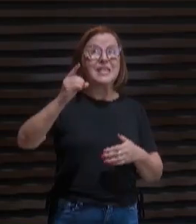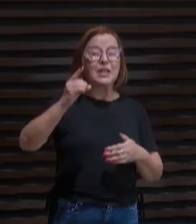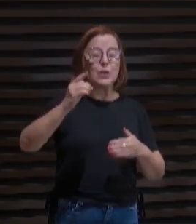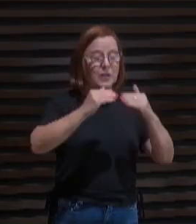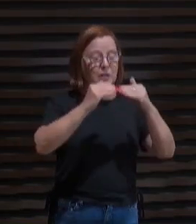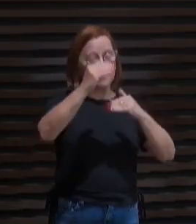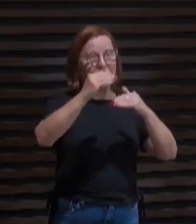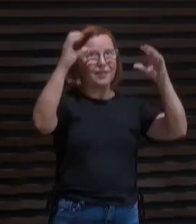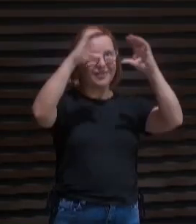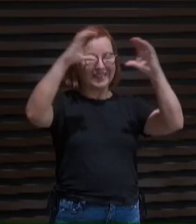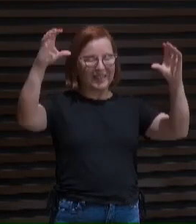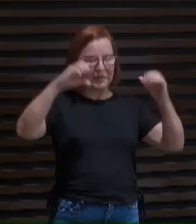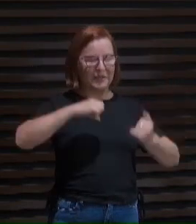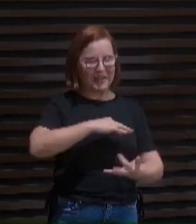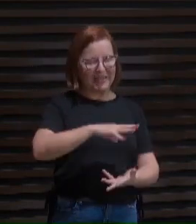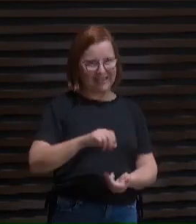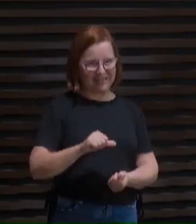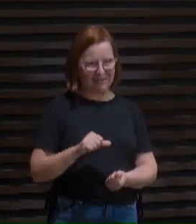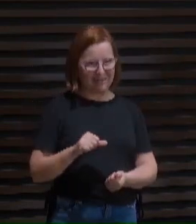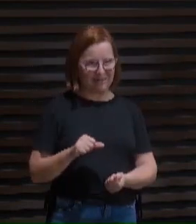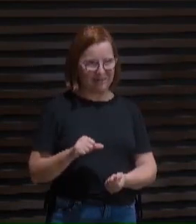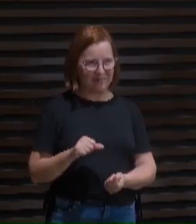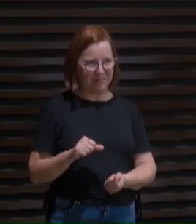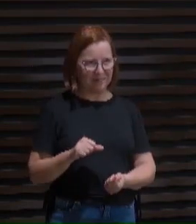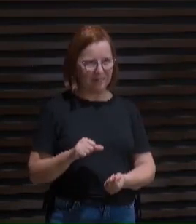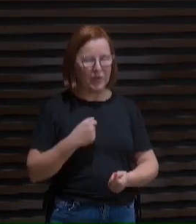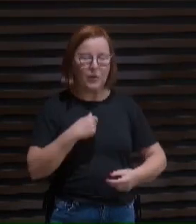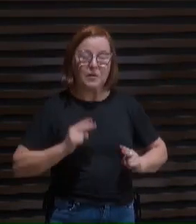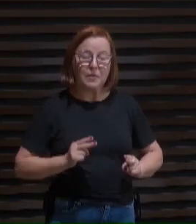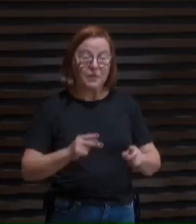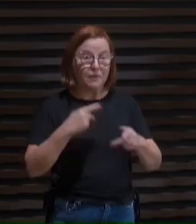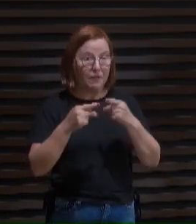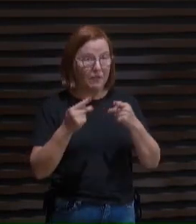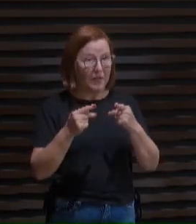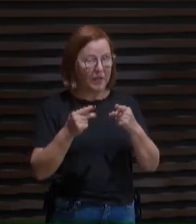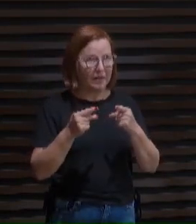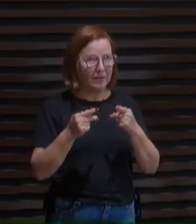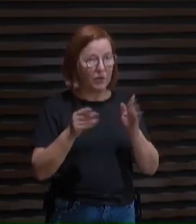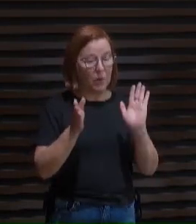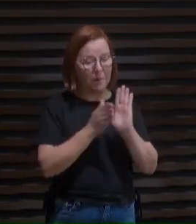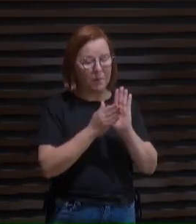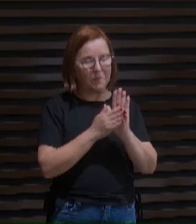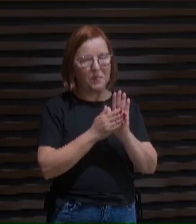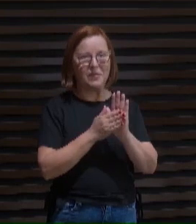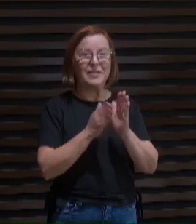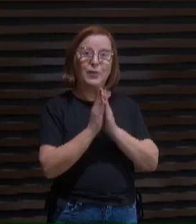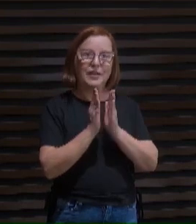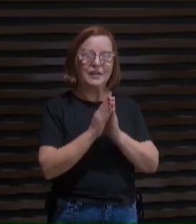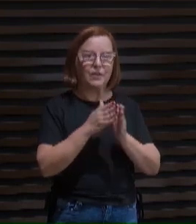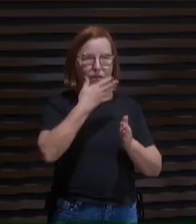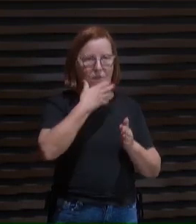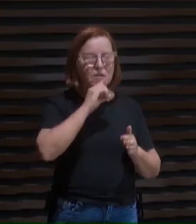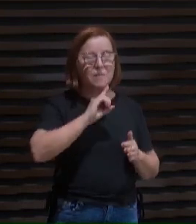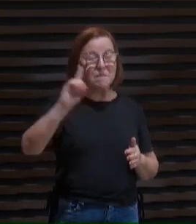no céu e na terra. Eu sempre falo que eu gosto muito da oração do Pai Nosso. O Pai Nosso que estás